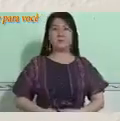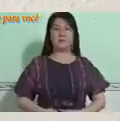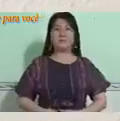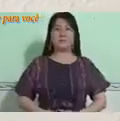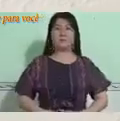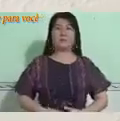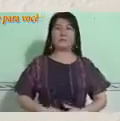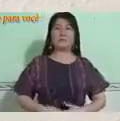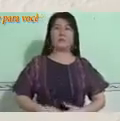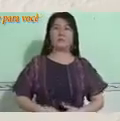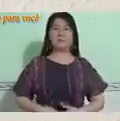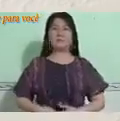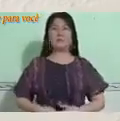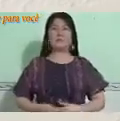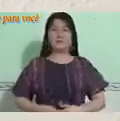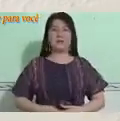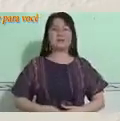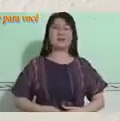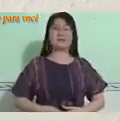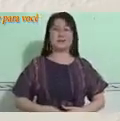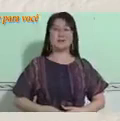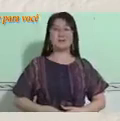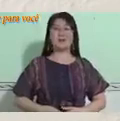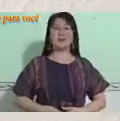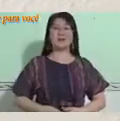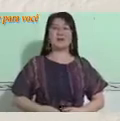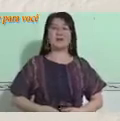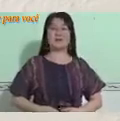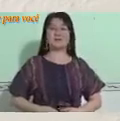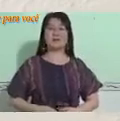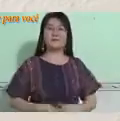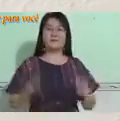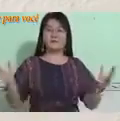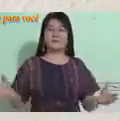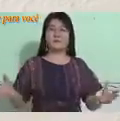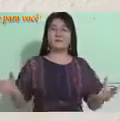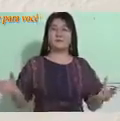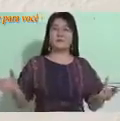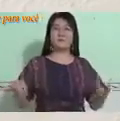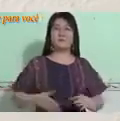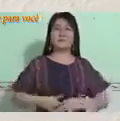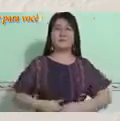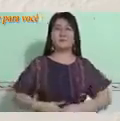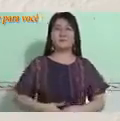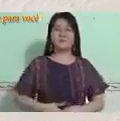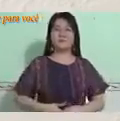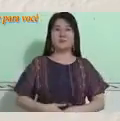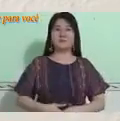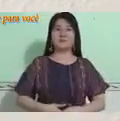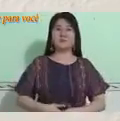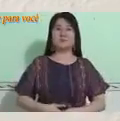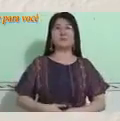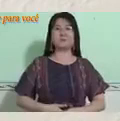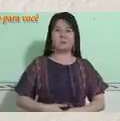Antes de uma tentativa de suicídio, a pessoa pode deixar algumas pistas do que pretende fazer, por isso,